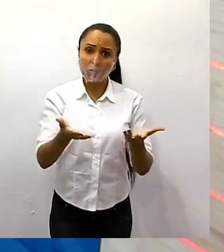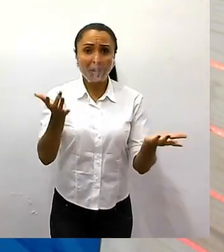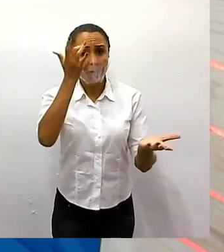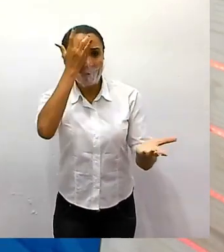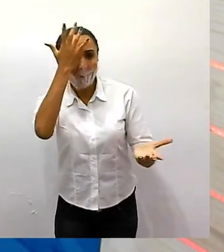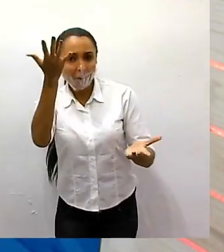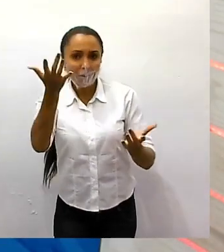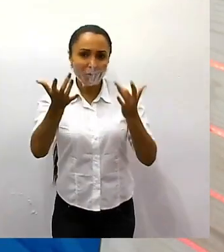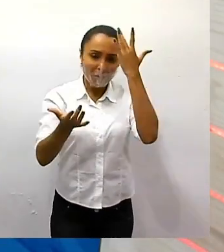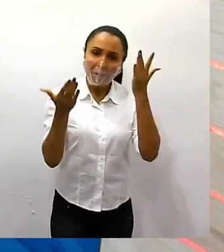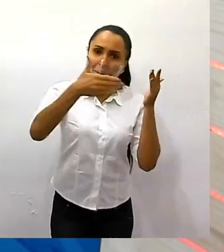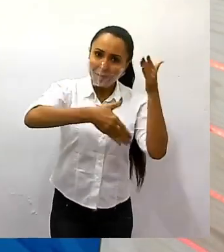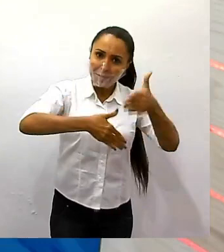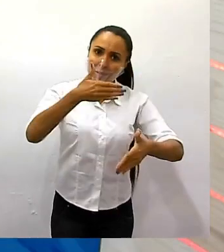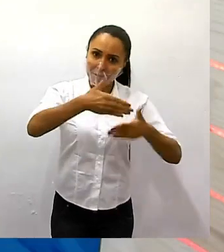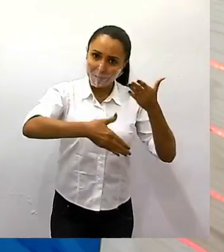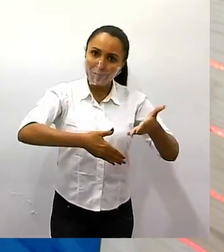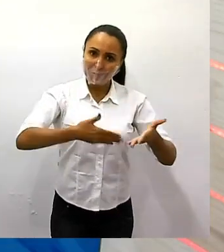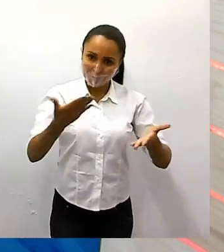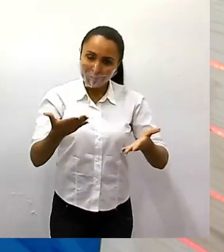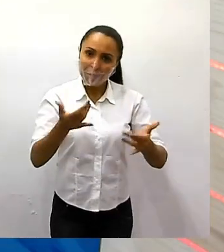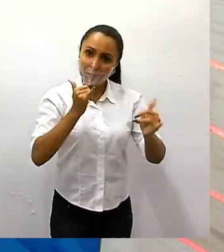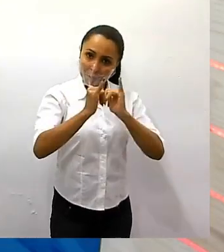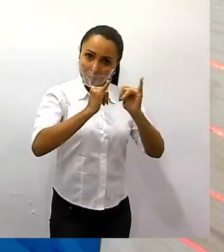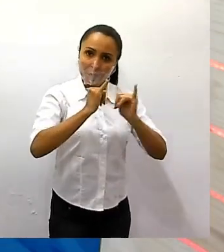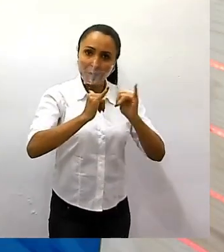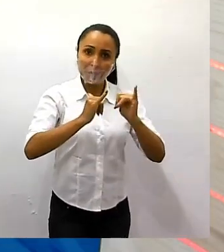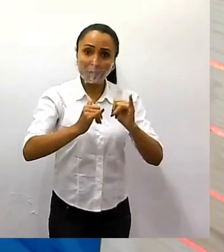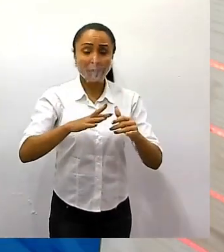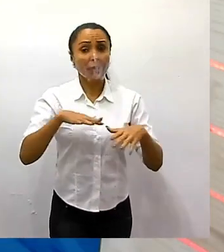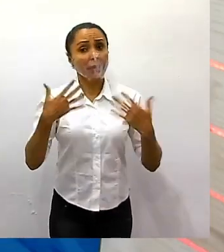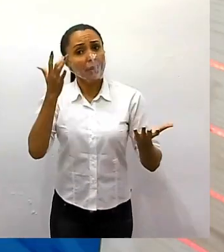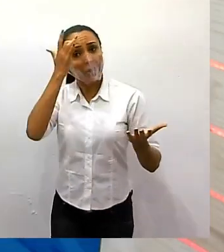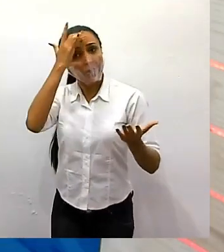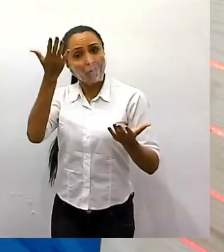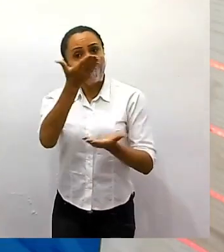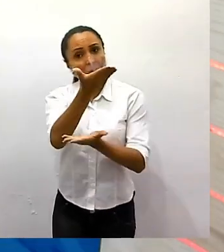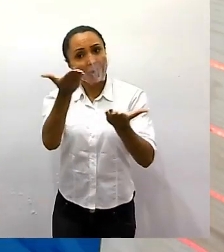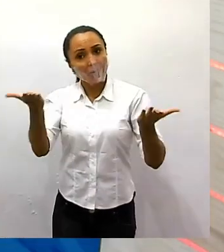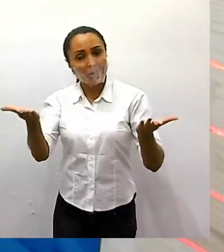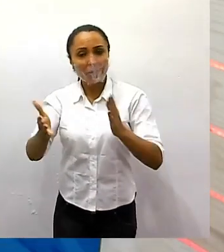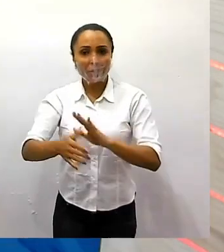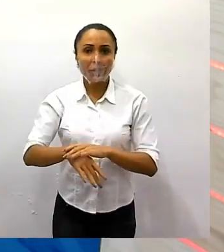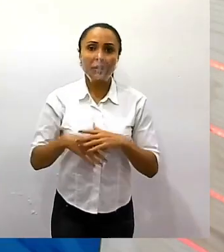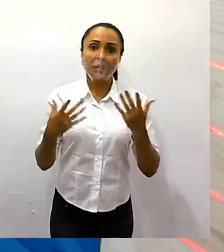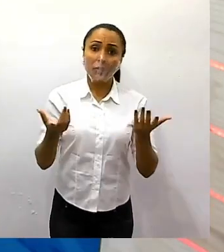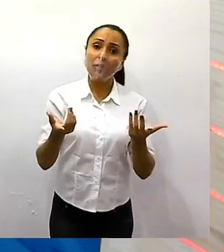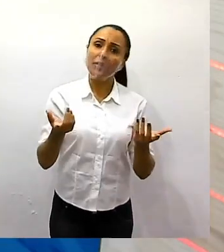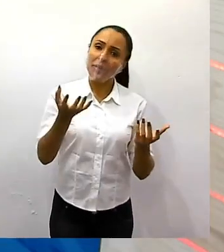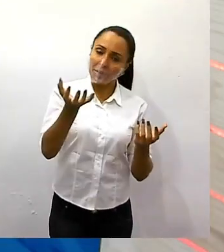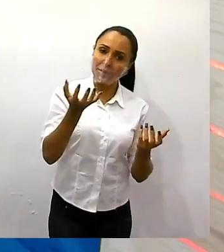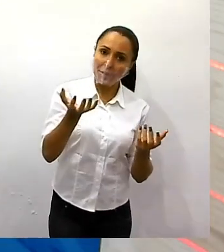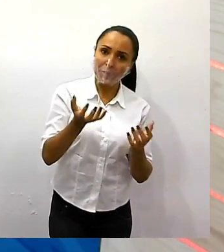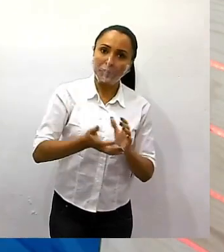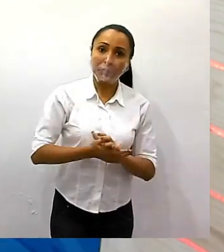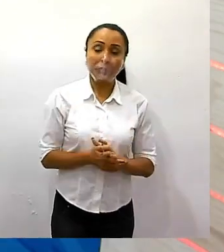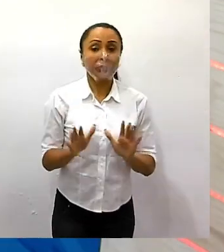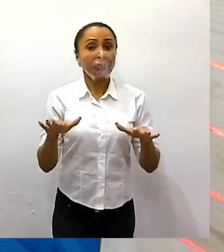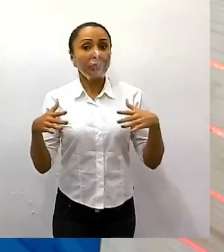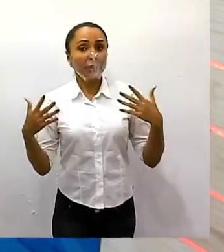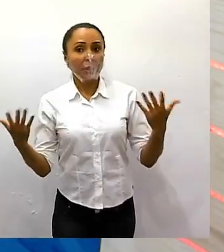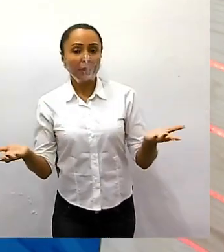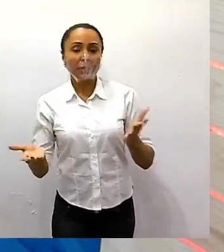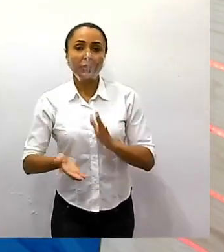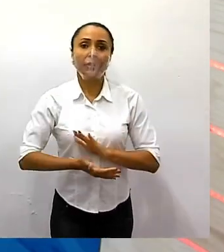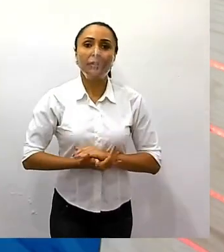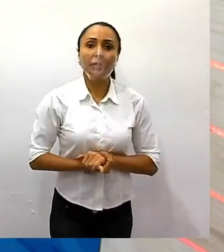né, conseguem acessar muitas coisas na internet, então vai ser fácil para vocês assistirem esses filmes, se vocês desejarem. Então, gente, olha